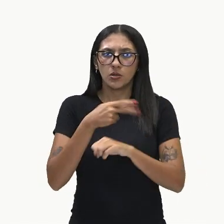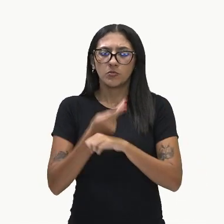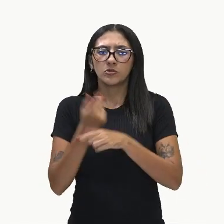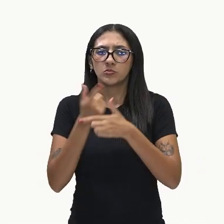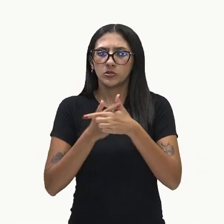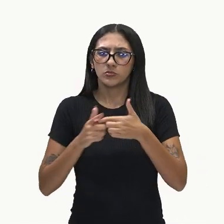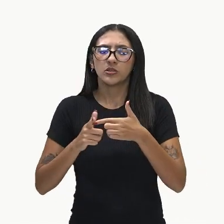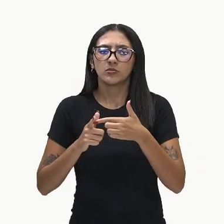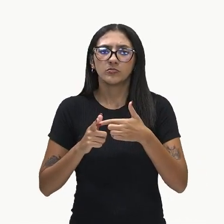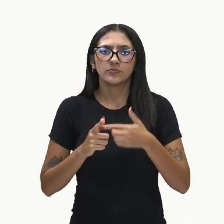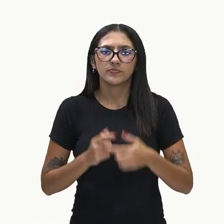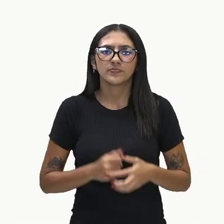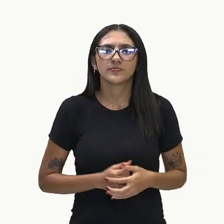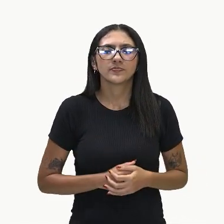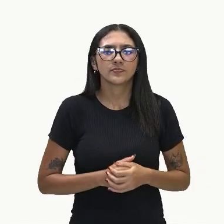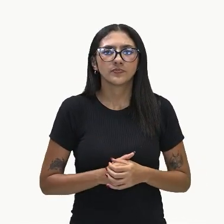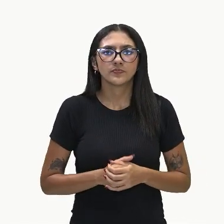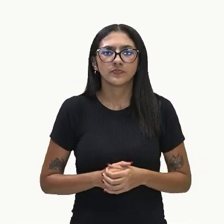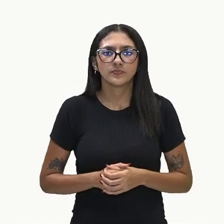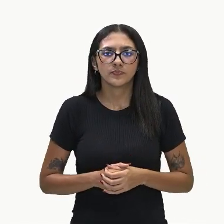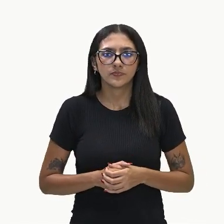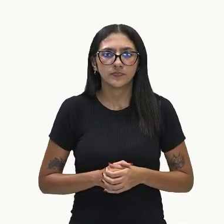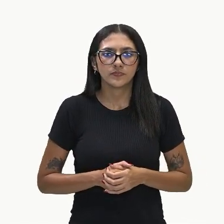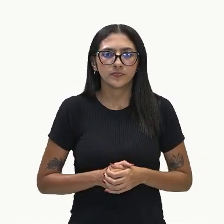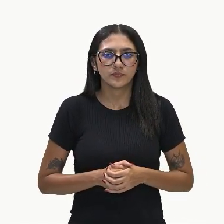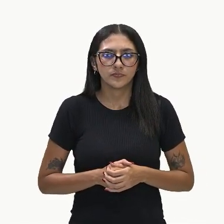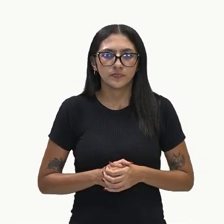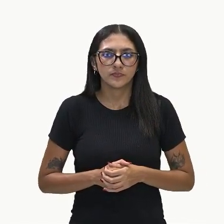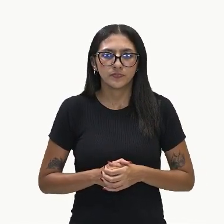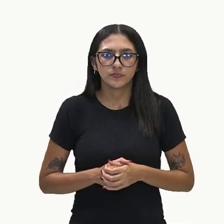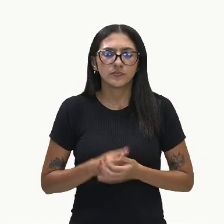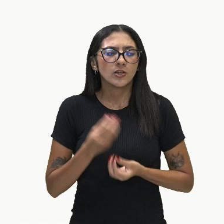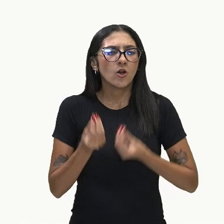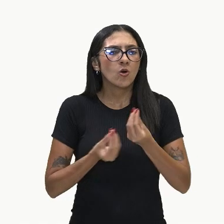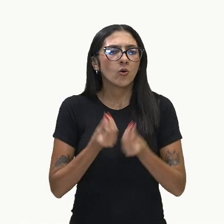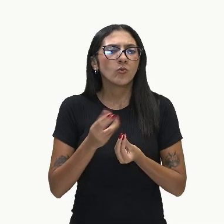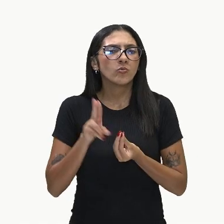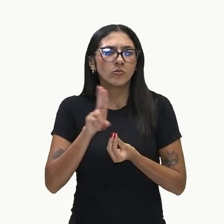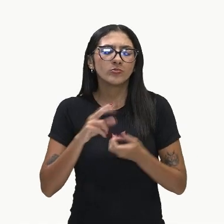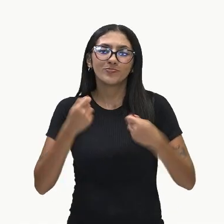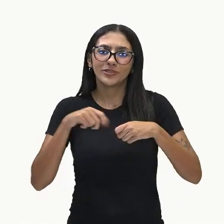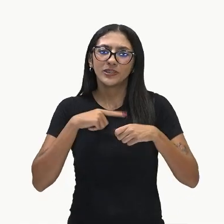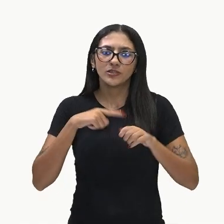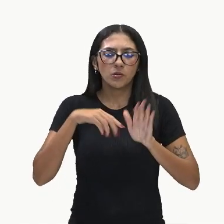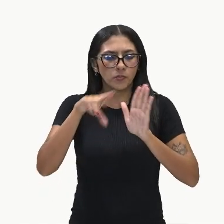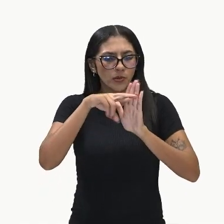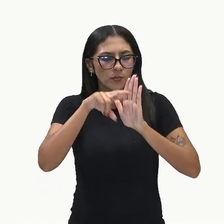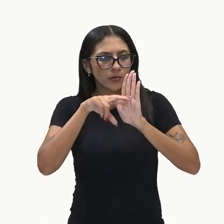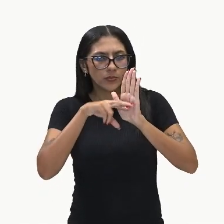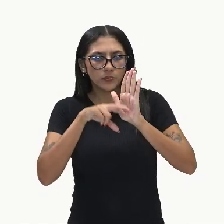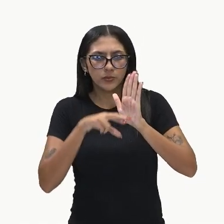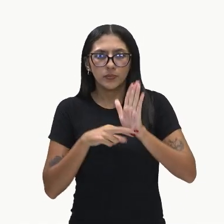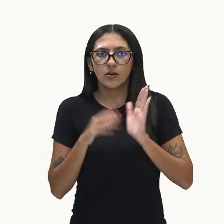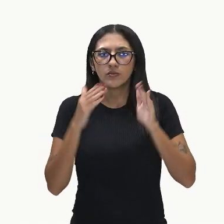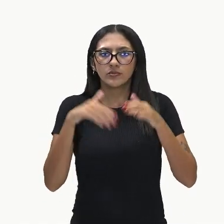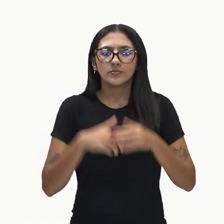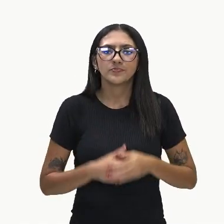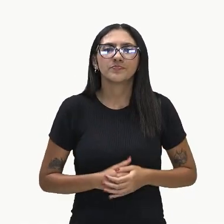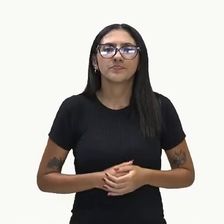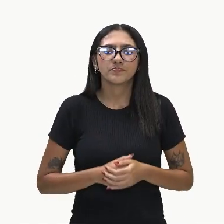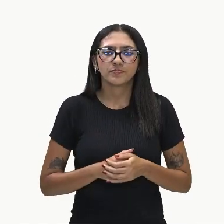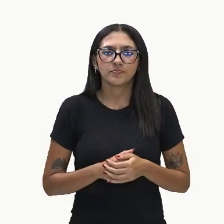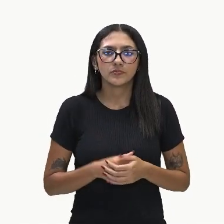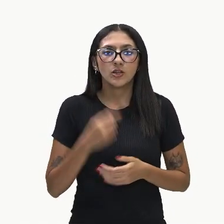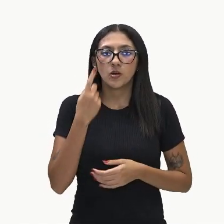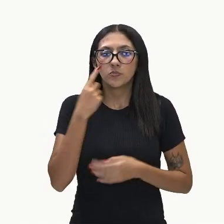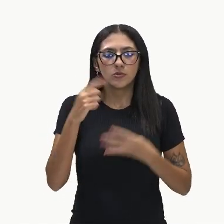expressão. Para se ter segurança no uso do fator comum, basta seguir os seguintes passos. Então, aqui o nosso